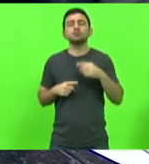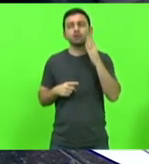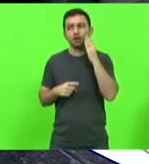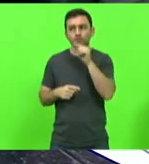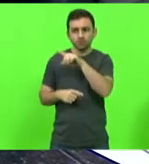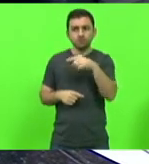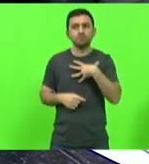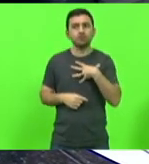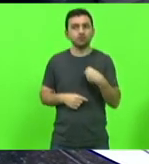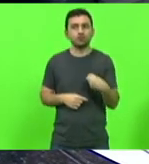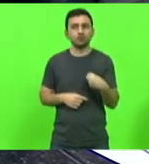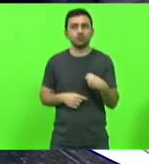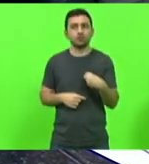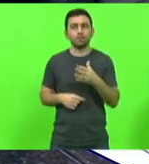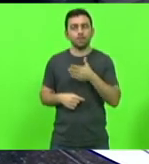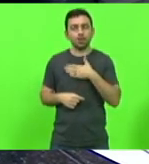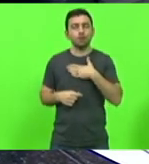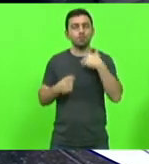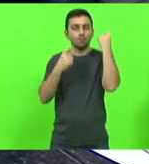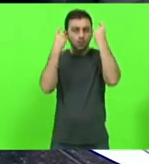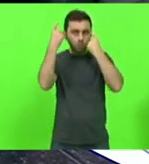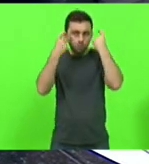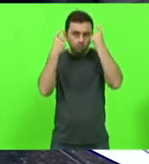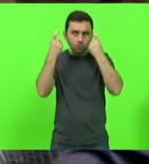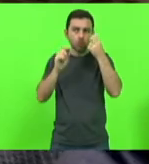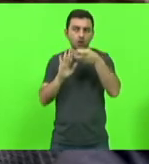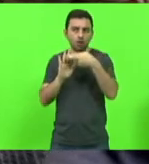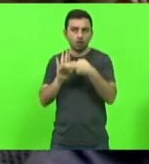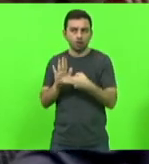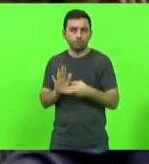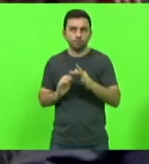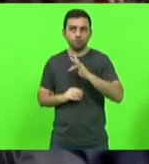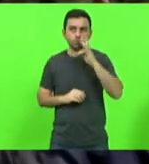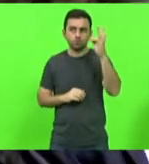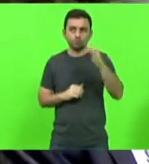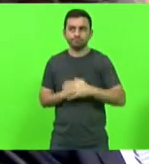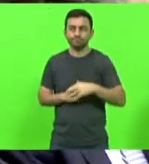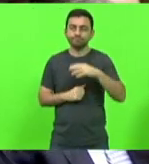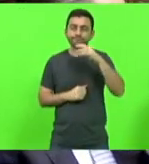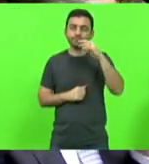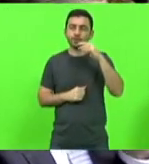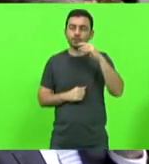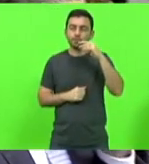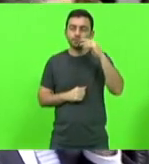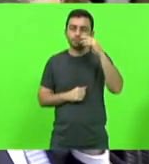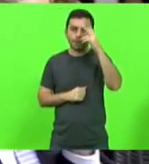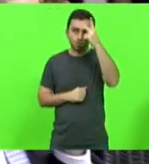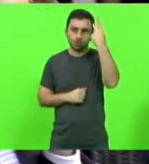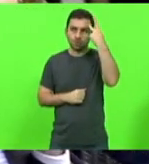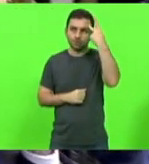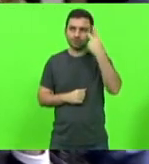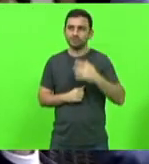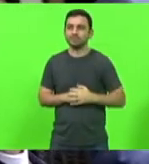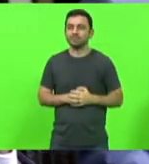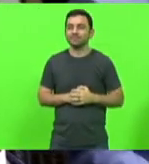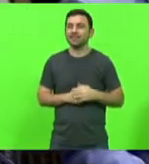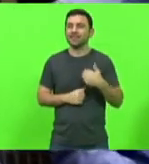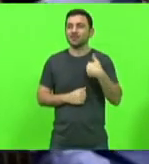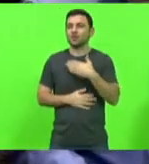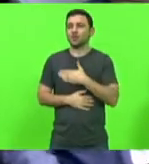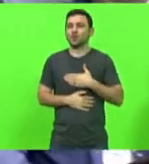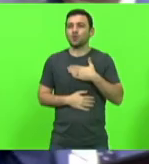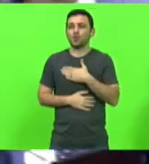falando. Então, fica aqui só essa preocupação com a regulamentação futura. Deputada Paulinha. É por isso que eu gosto do parlamento, essa